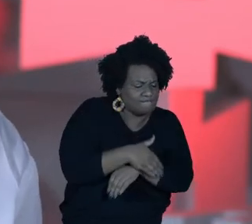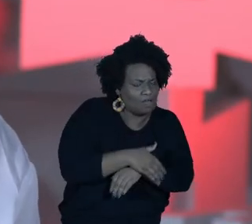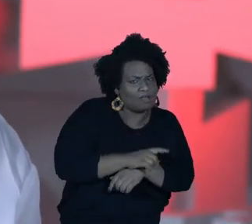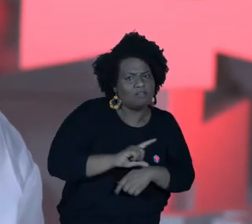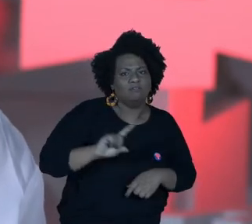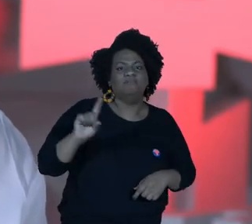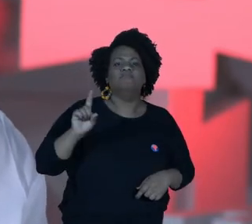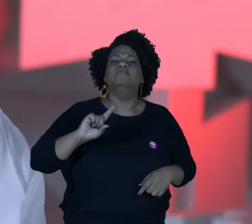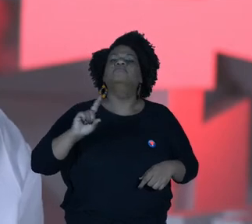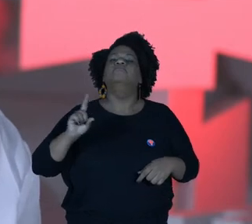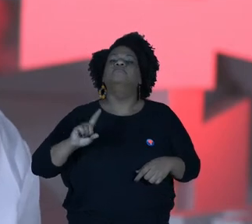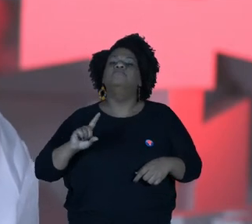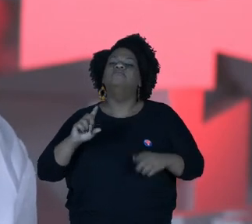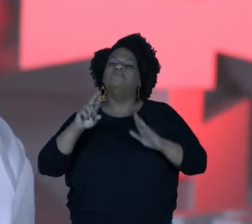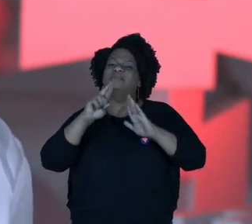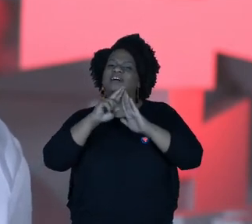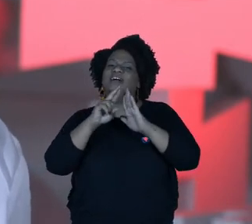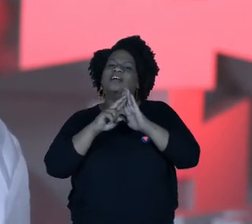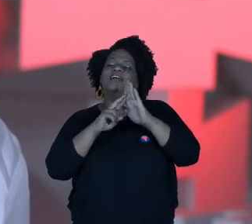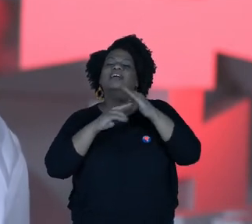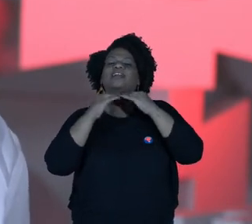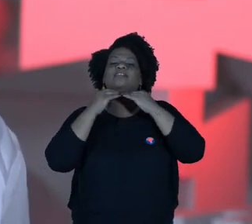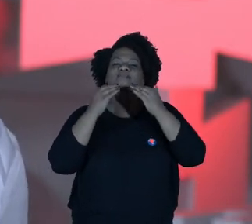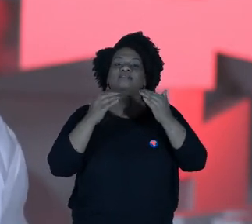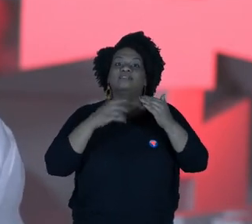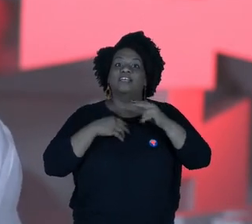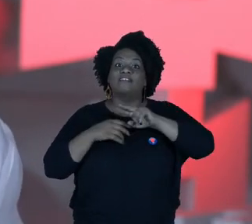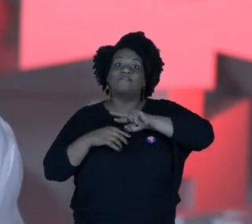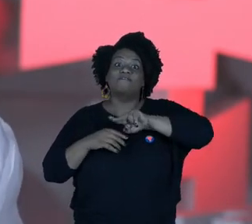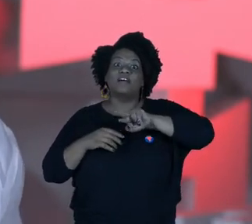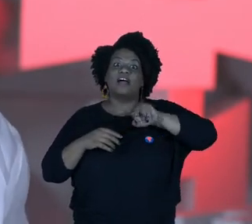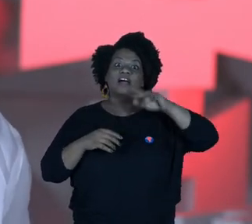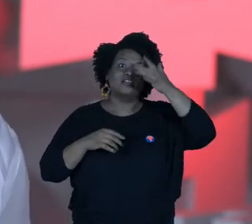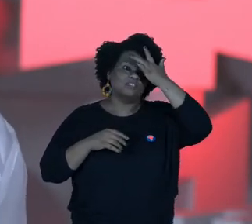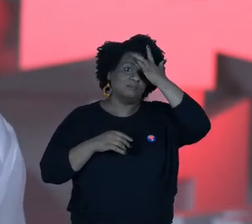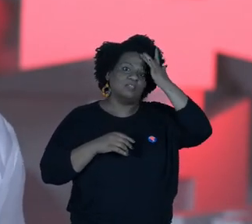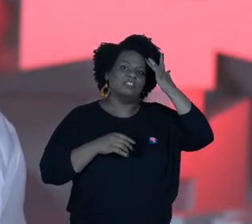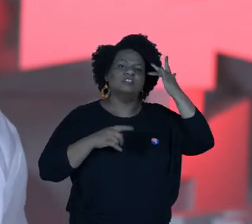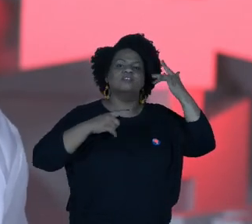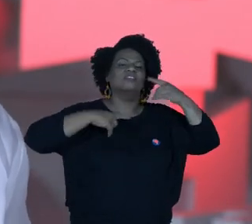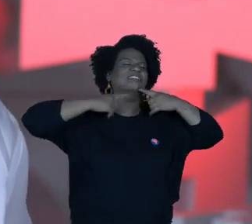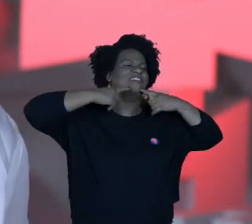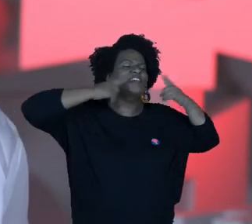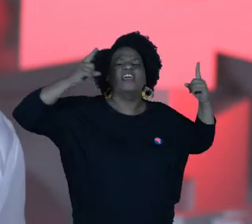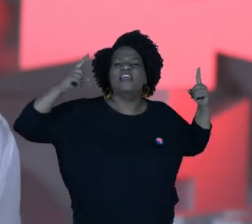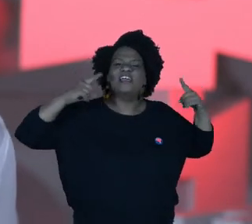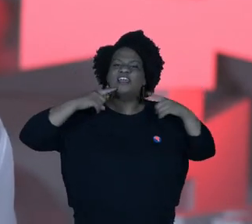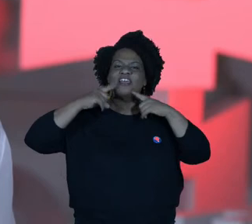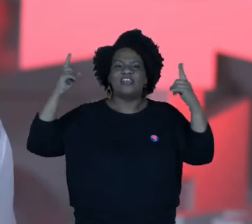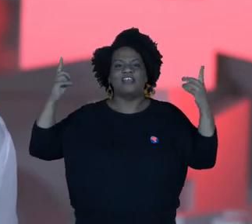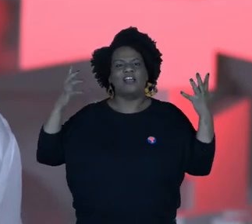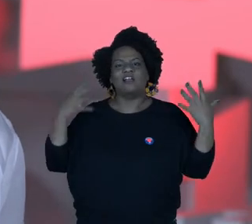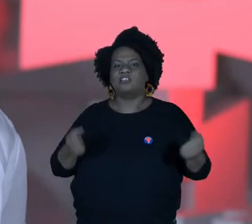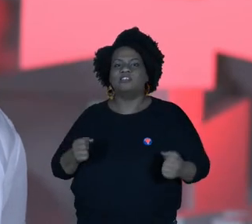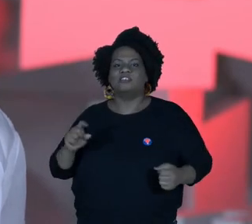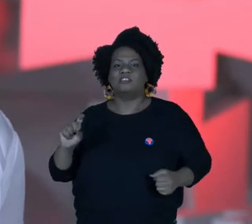gente tem vários artistas maneiristas que seriam artistas rebeldes, insubordinados.